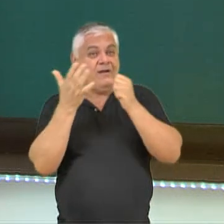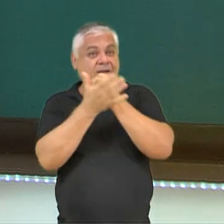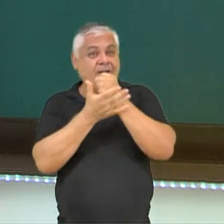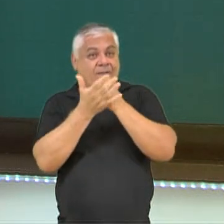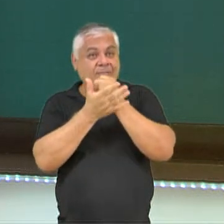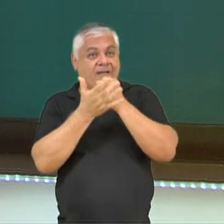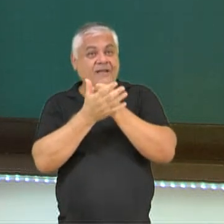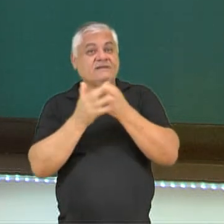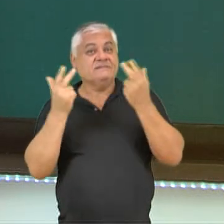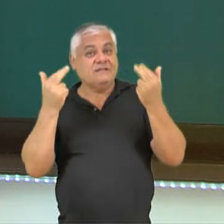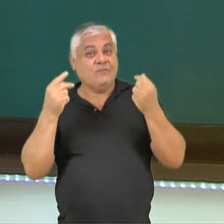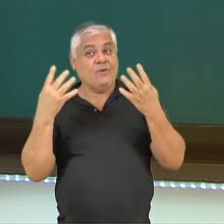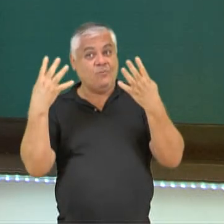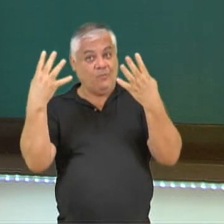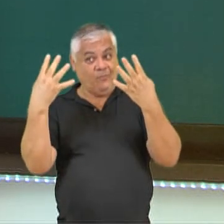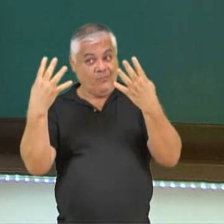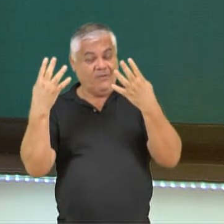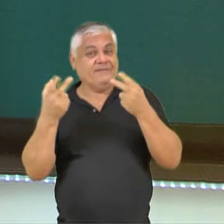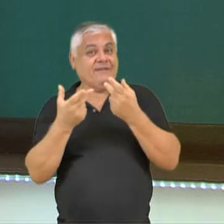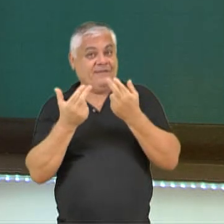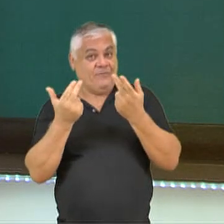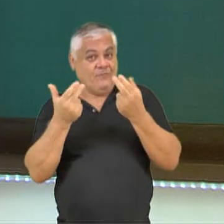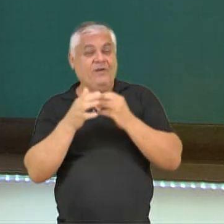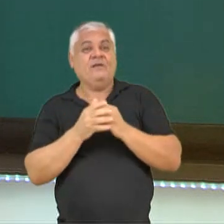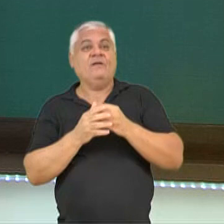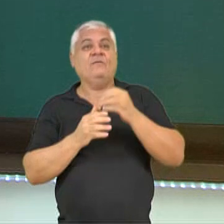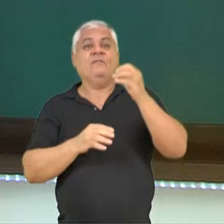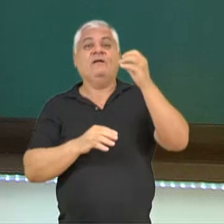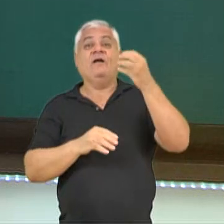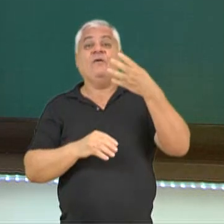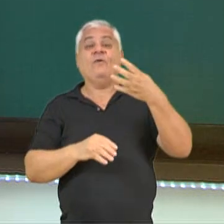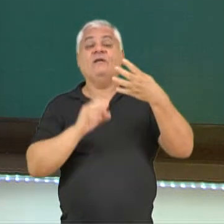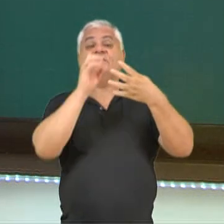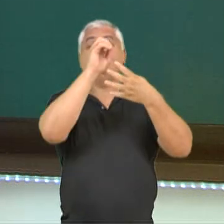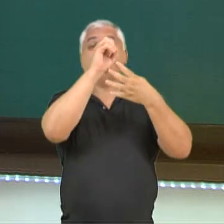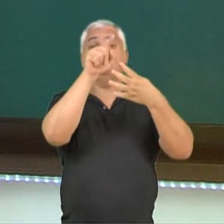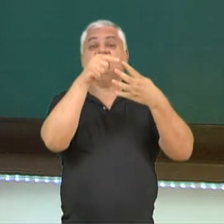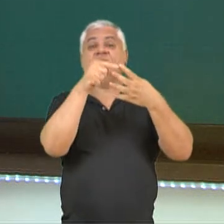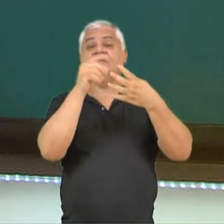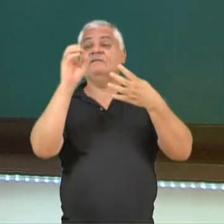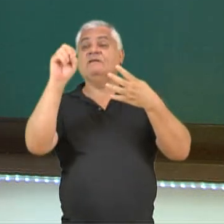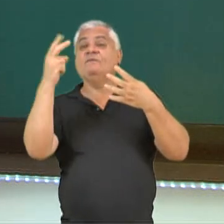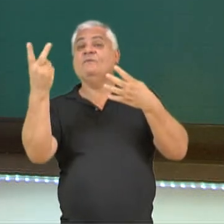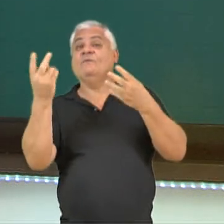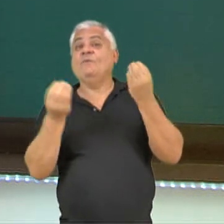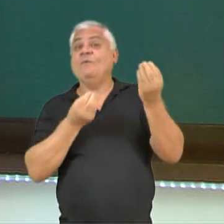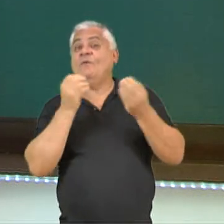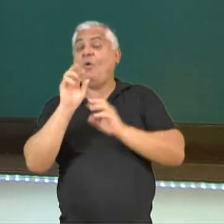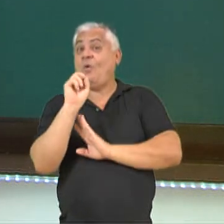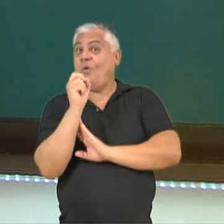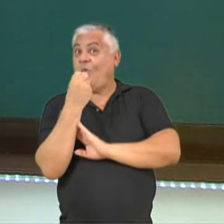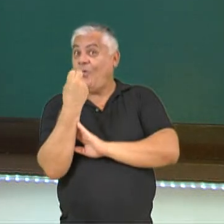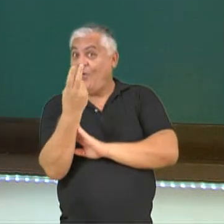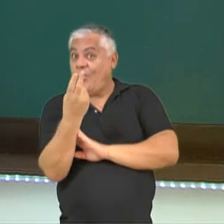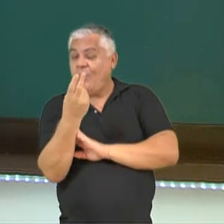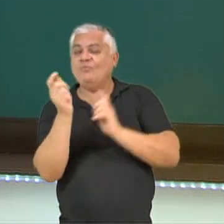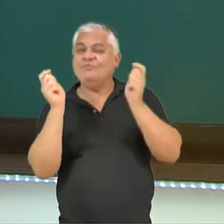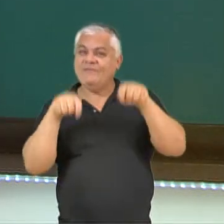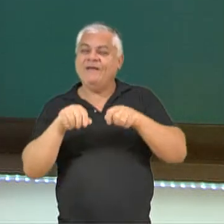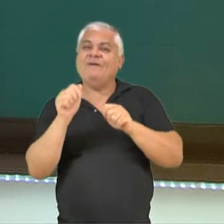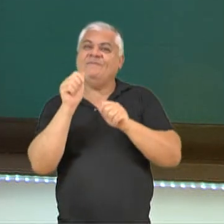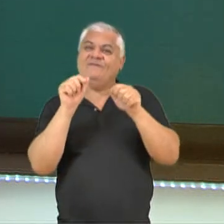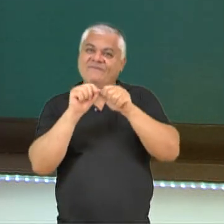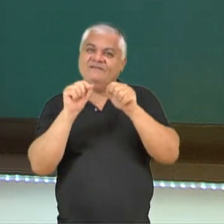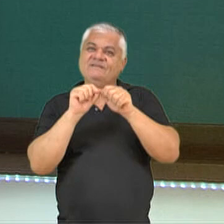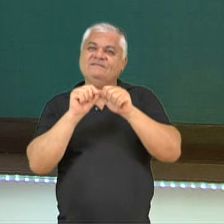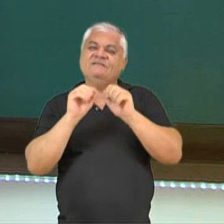fazer todo aquele processo com essa potência e com essa, duas. Ou você pode aplicar a propriedade e fazer